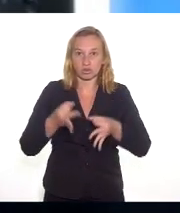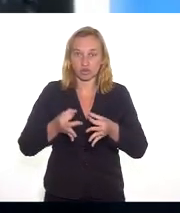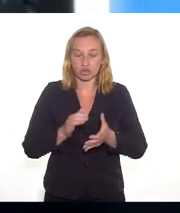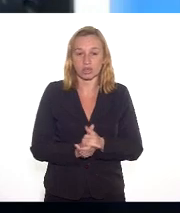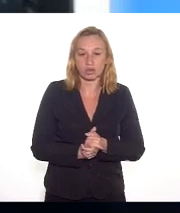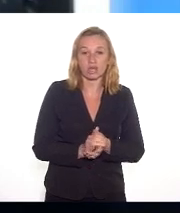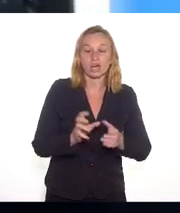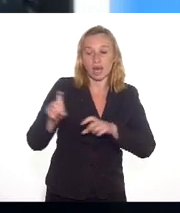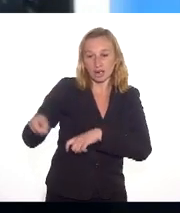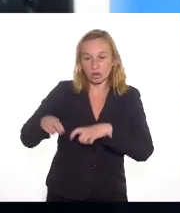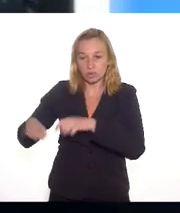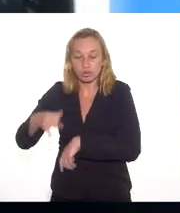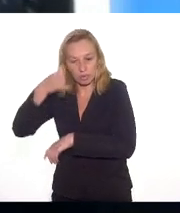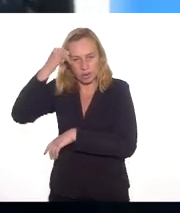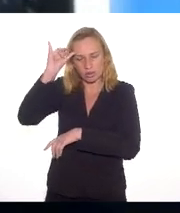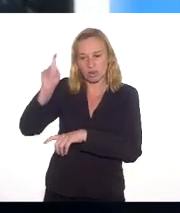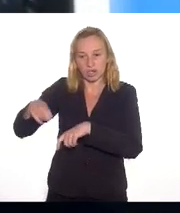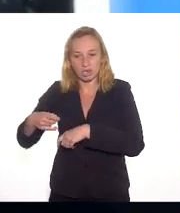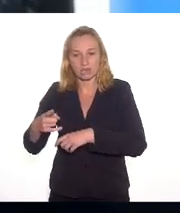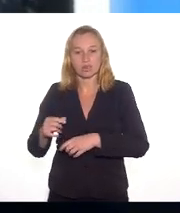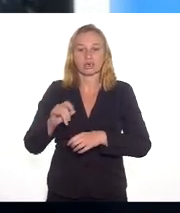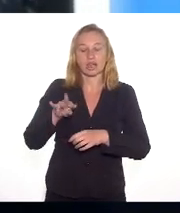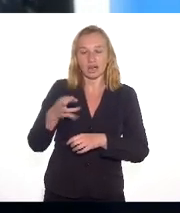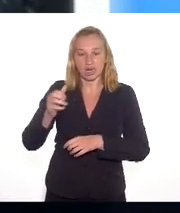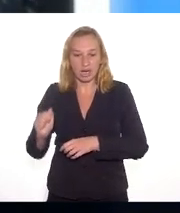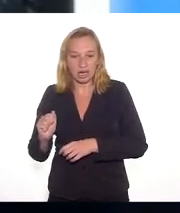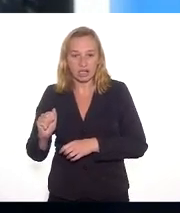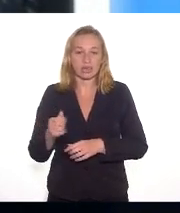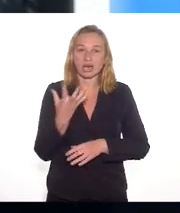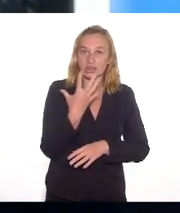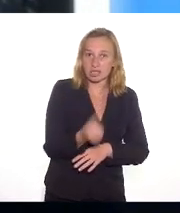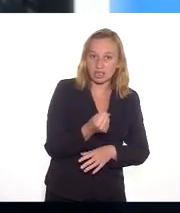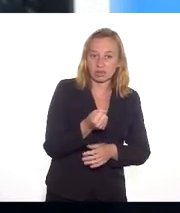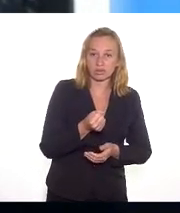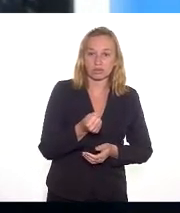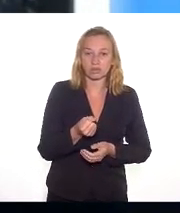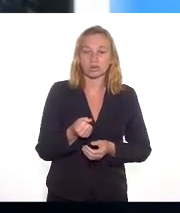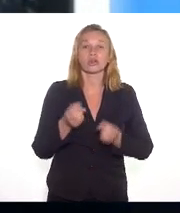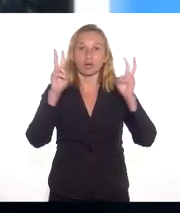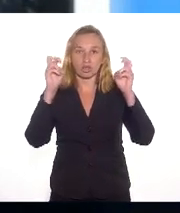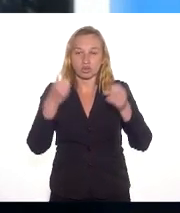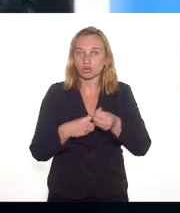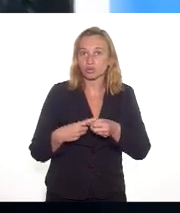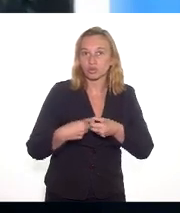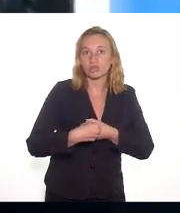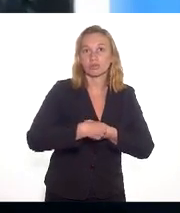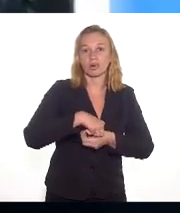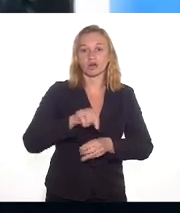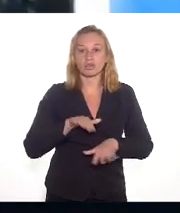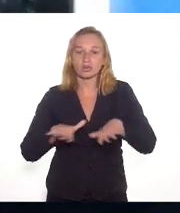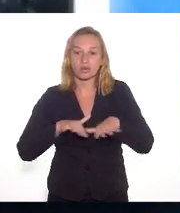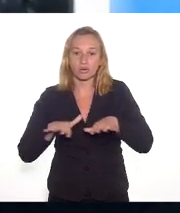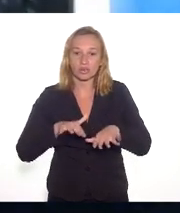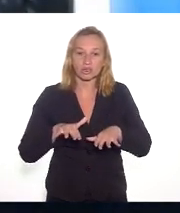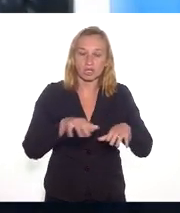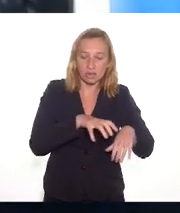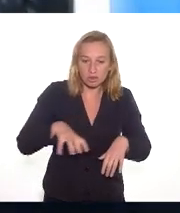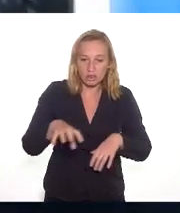De Agricultura, Pecuária e Política Rural, Agrária e Pesqueira, favorável. De Assuntos Municipais e Desenvolvimento